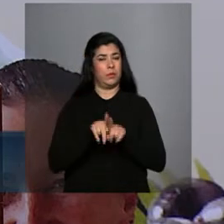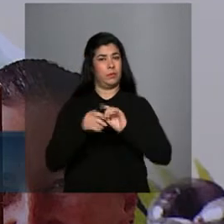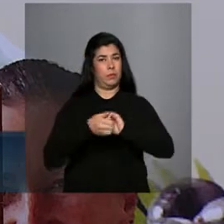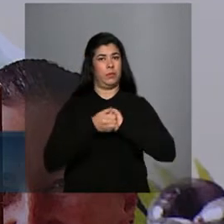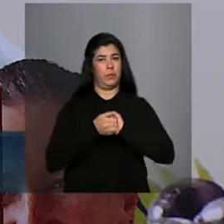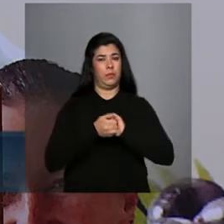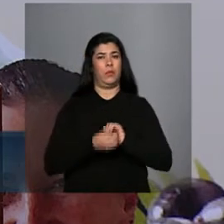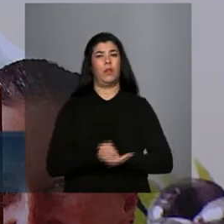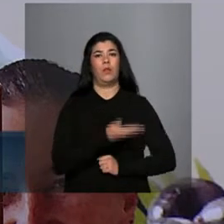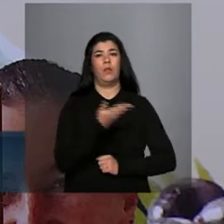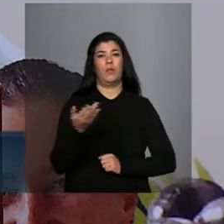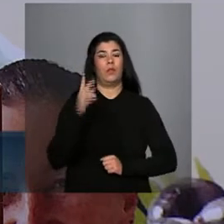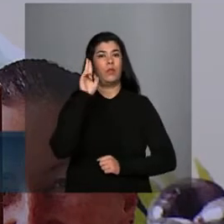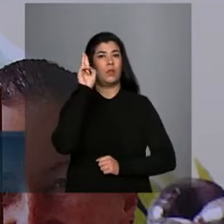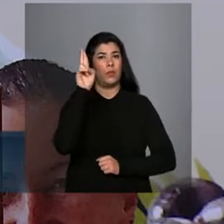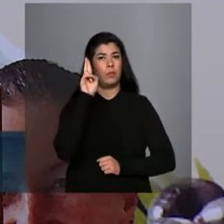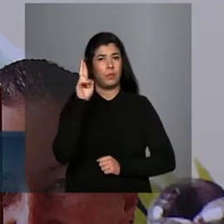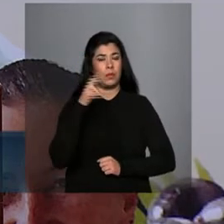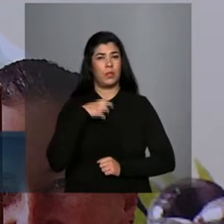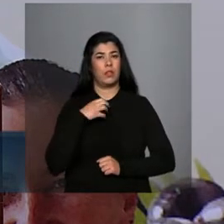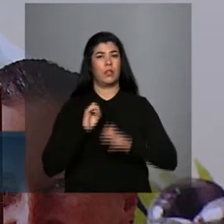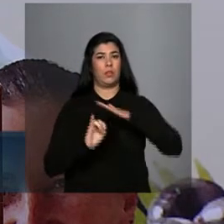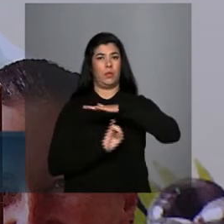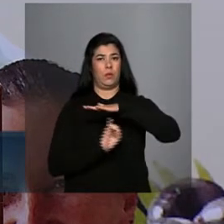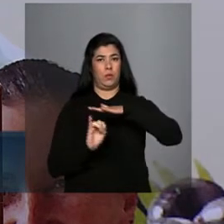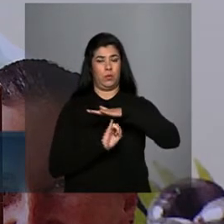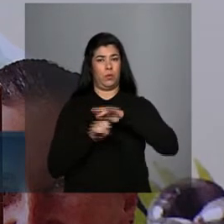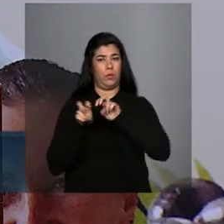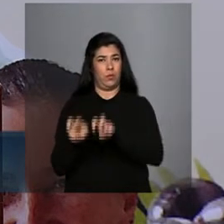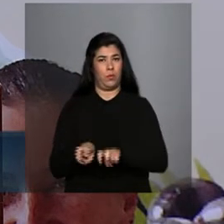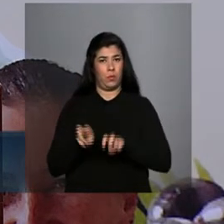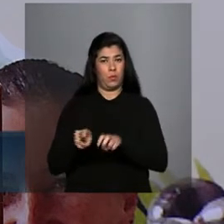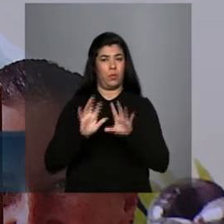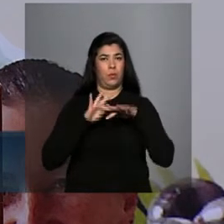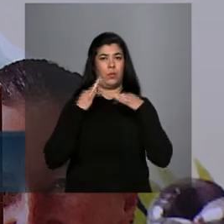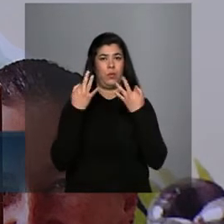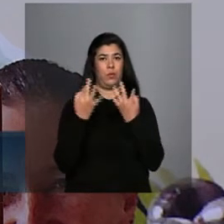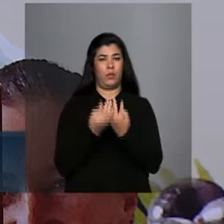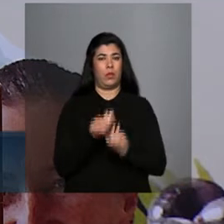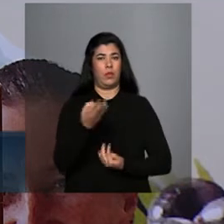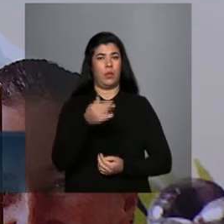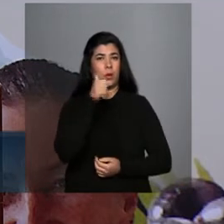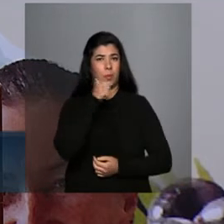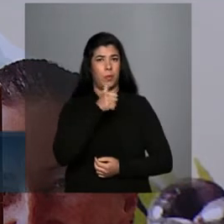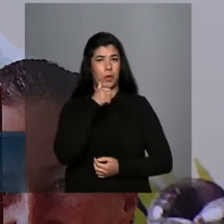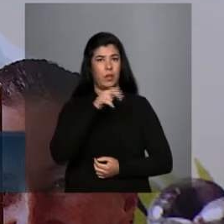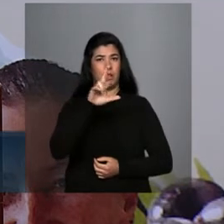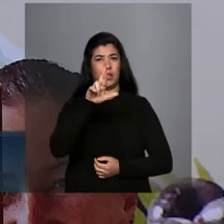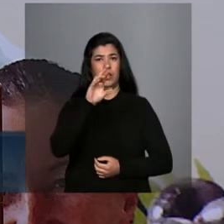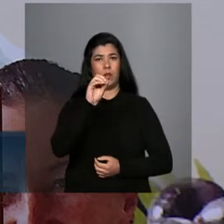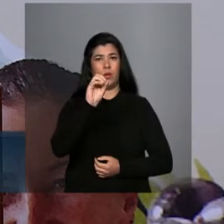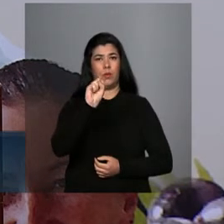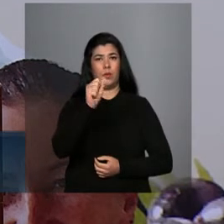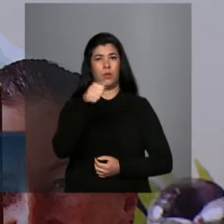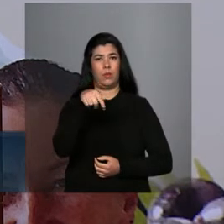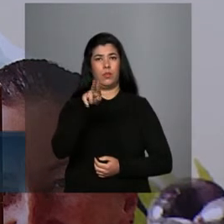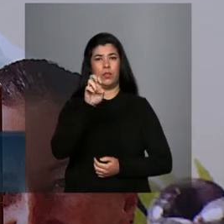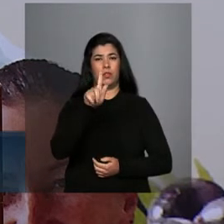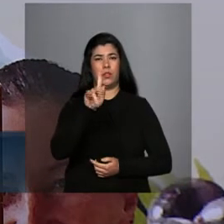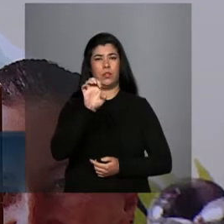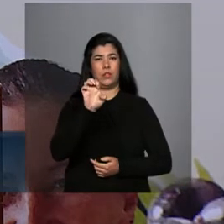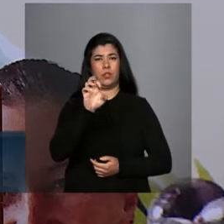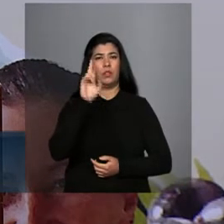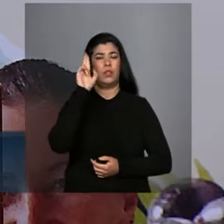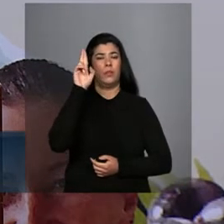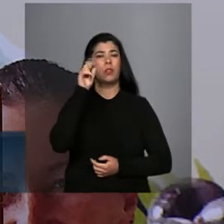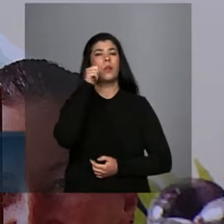os representantes de entidades da agricultura familiar. A Rosângela Piovisani, do Movimento de